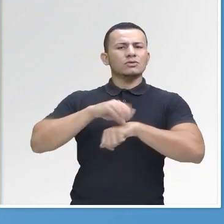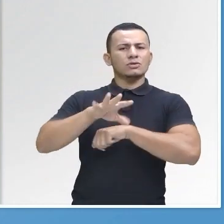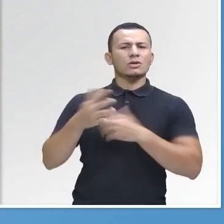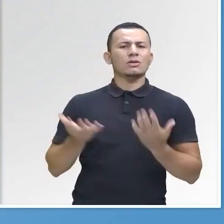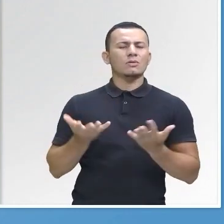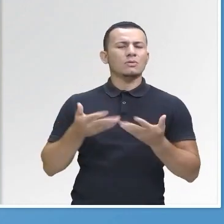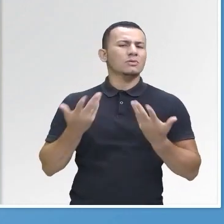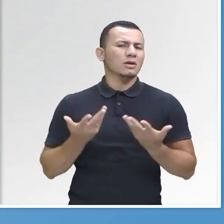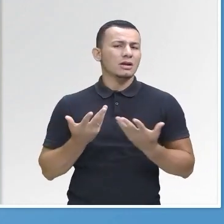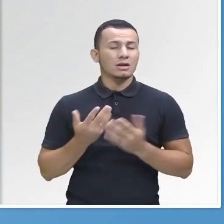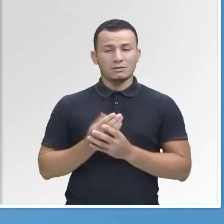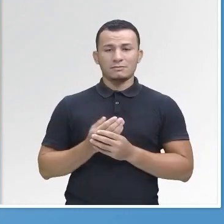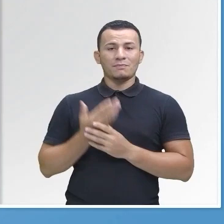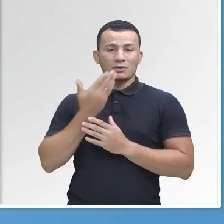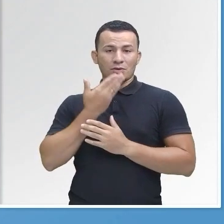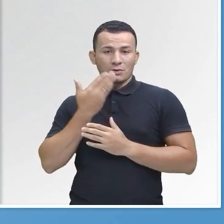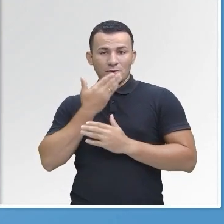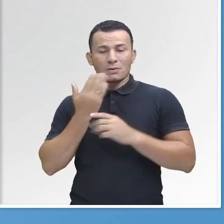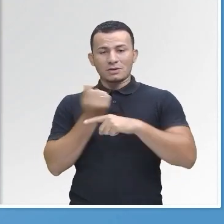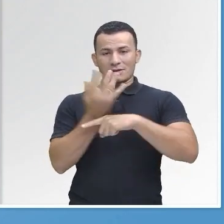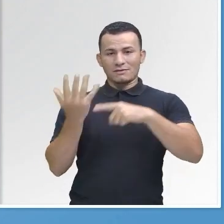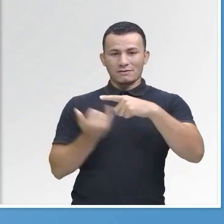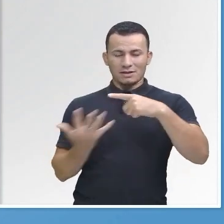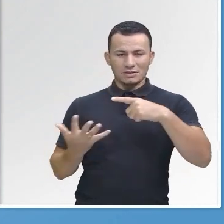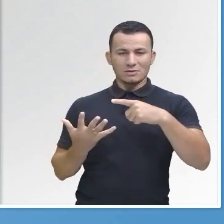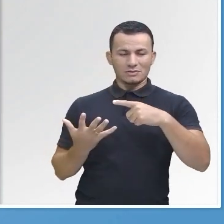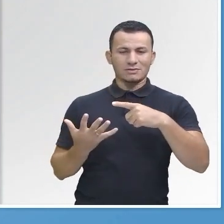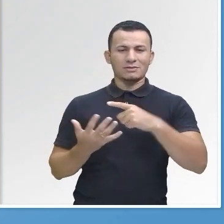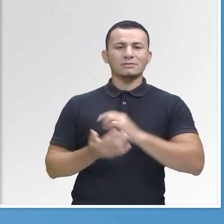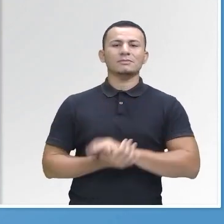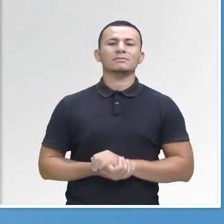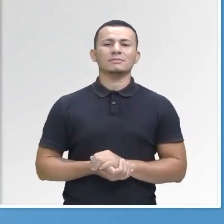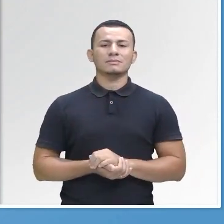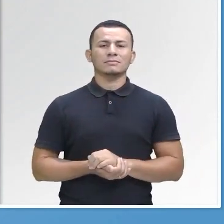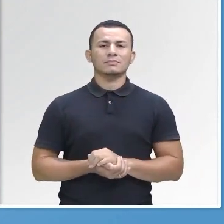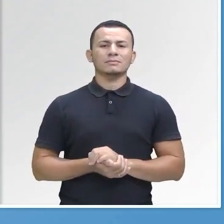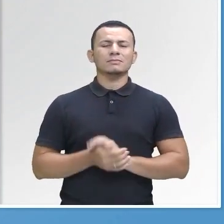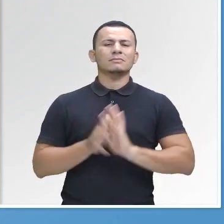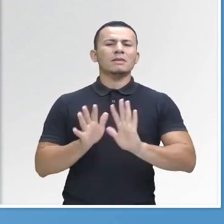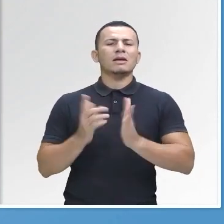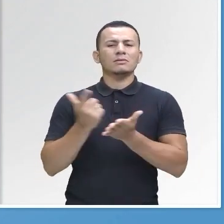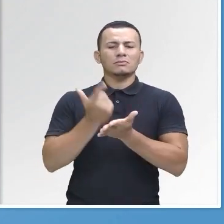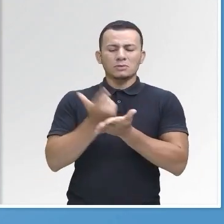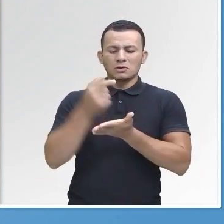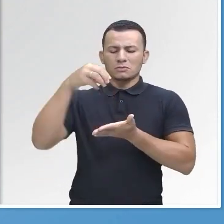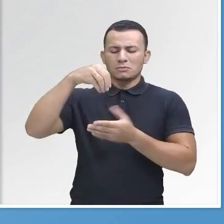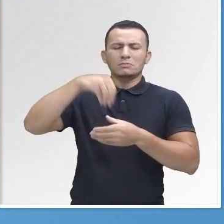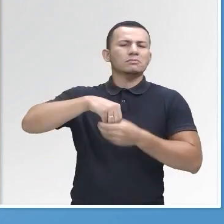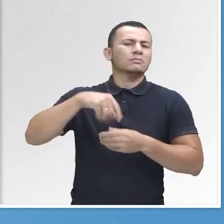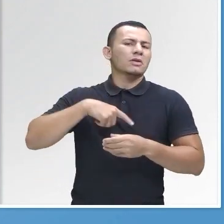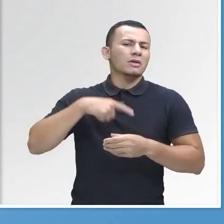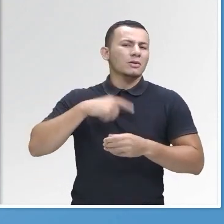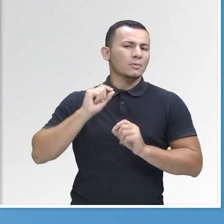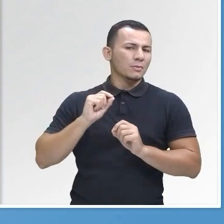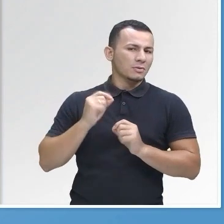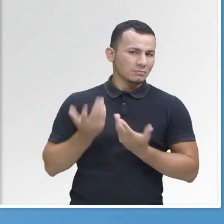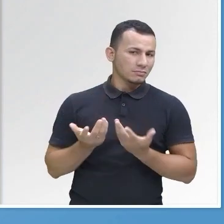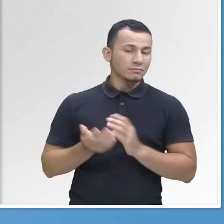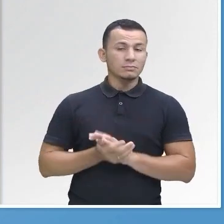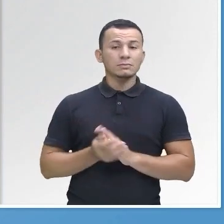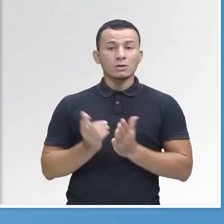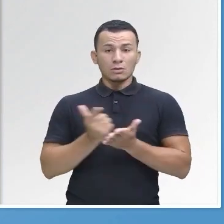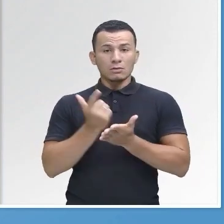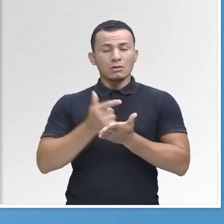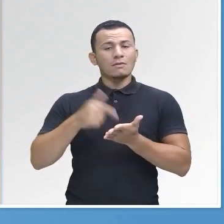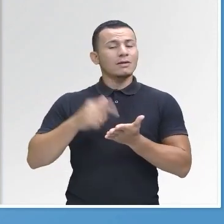Doces Frações, da Luísa Faraco Ramos Fife. Professor, o que esse livro tem de tão bom? Bom, esse livro, ele, de maneira muito